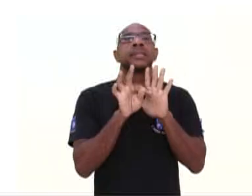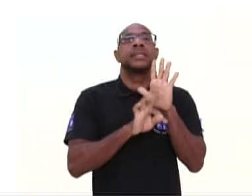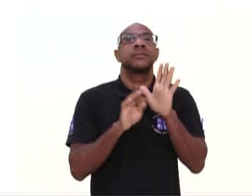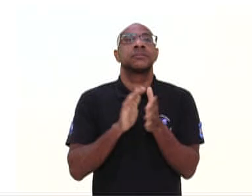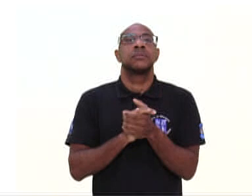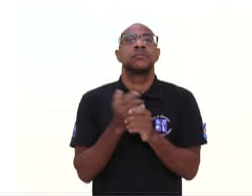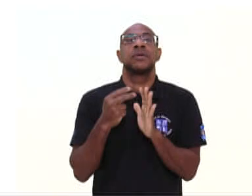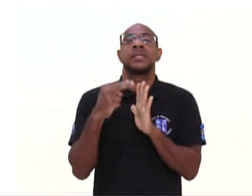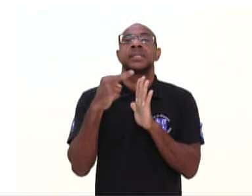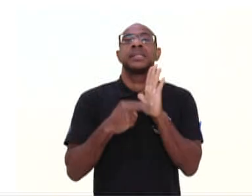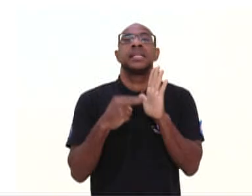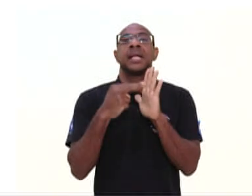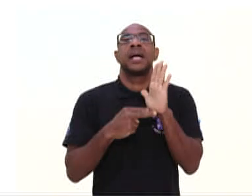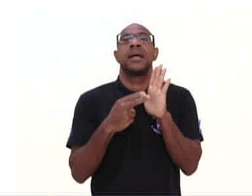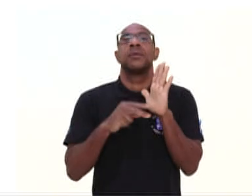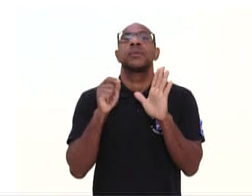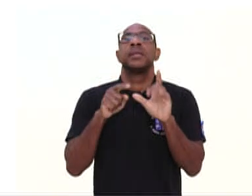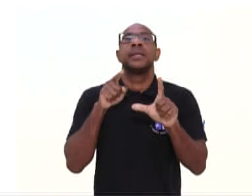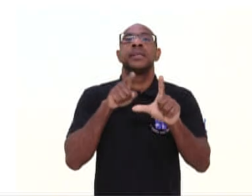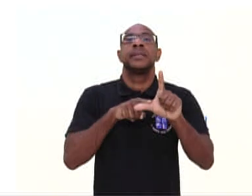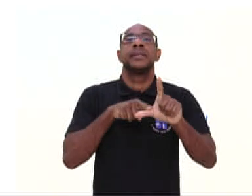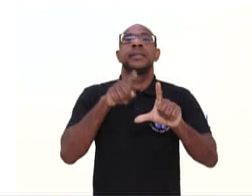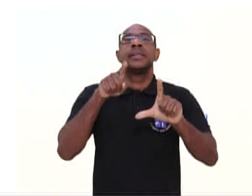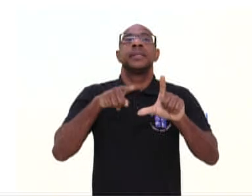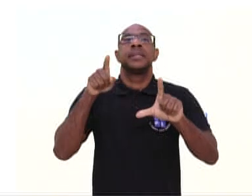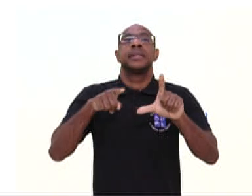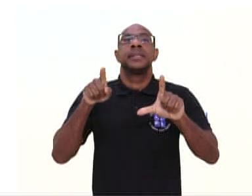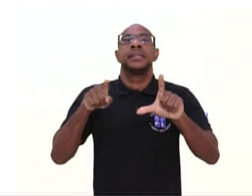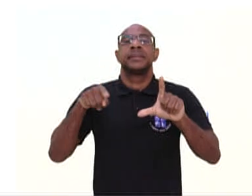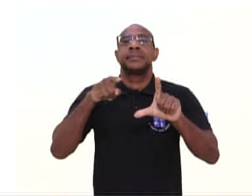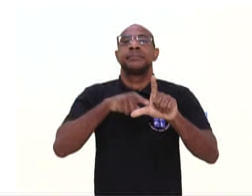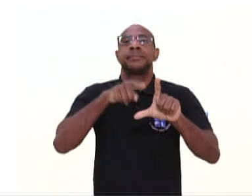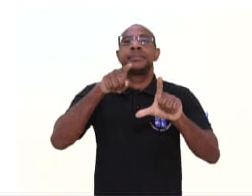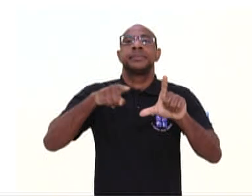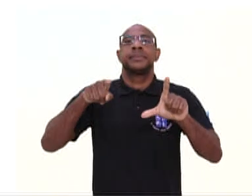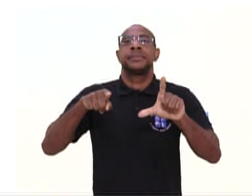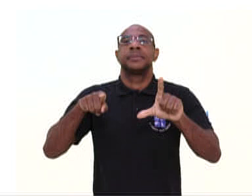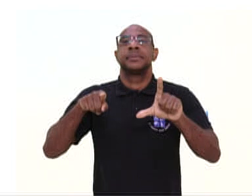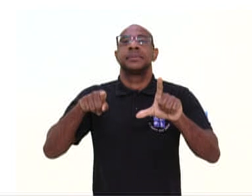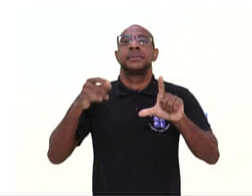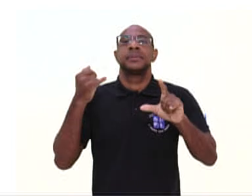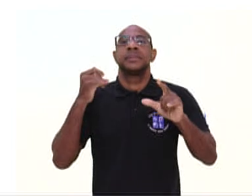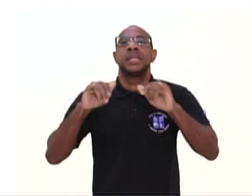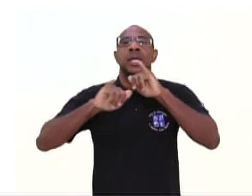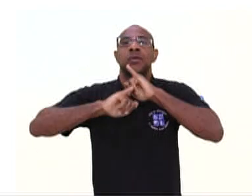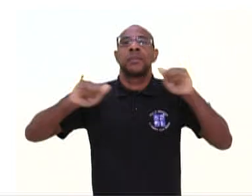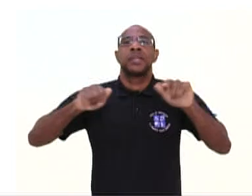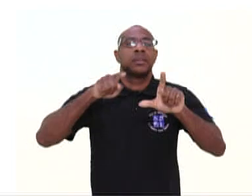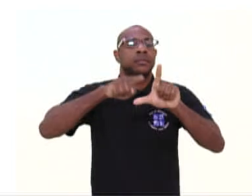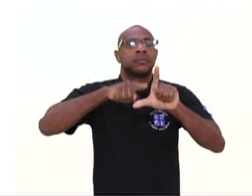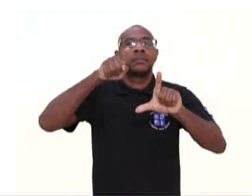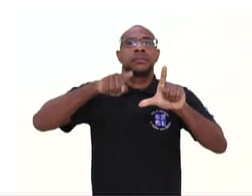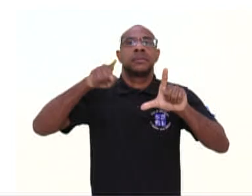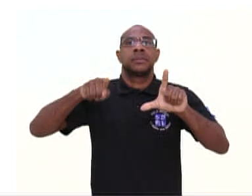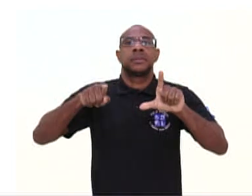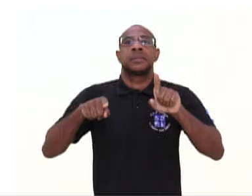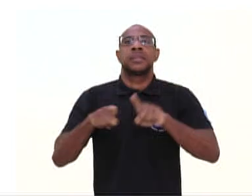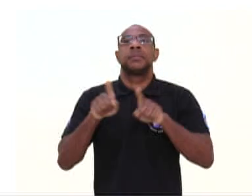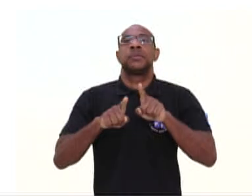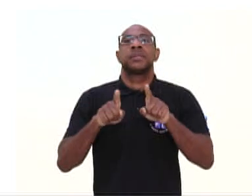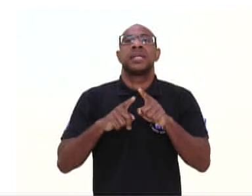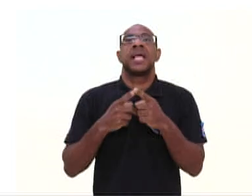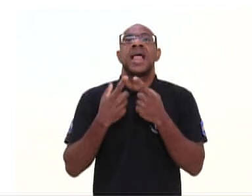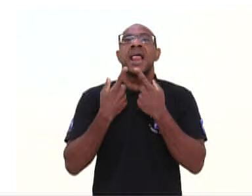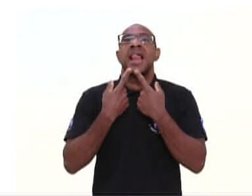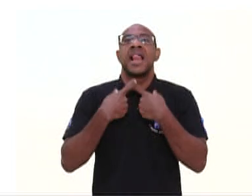vamos ler e interpretar gráficos e infográficos com auxílio de material em linguagem verbal e não verbal.